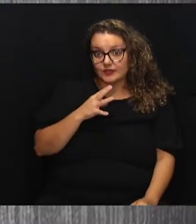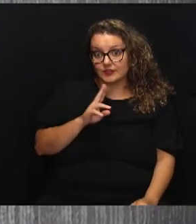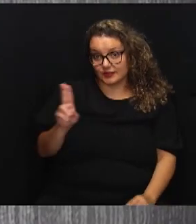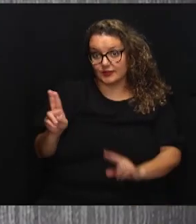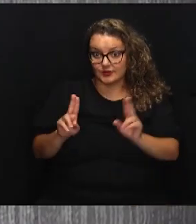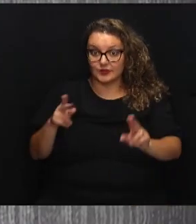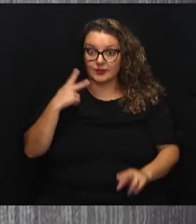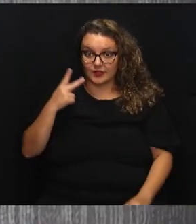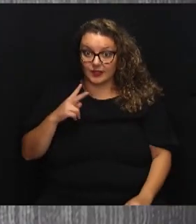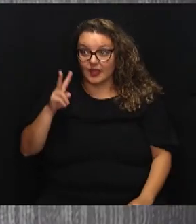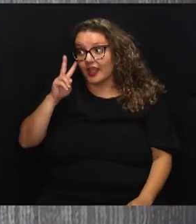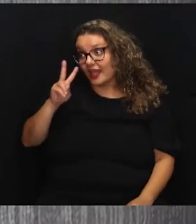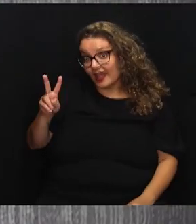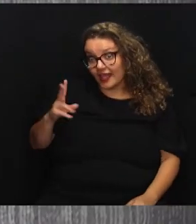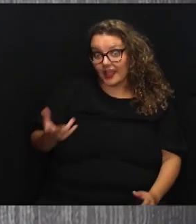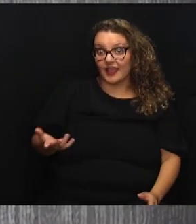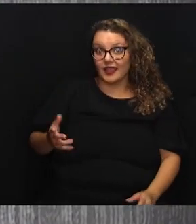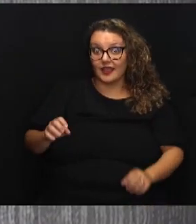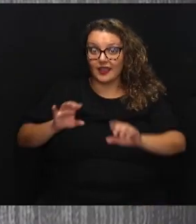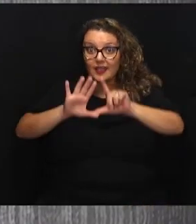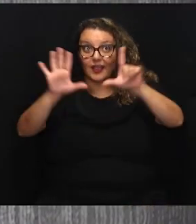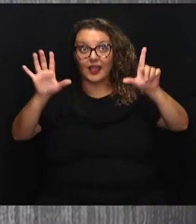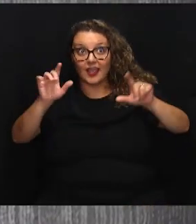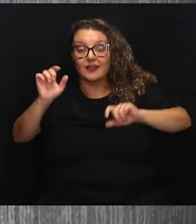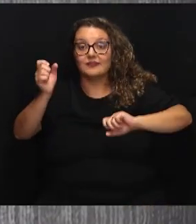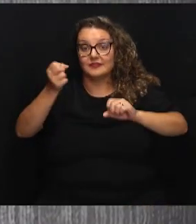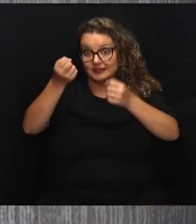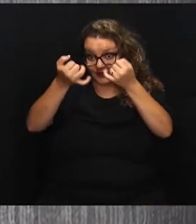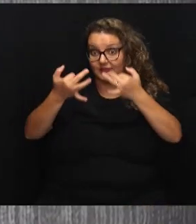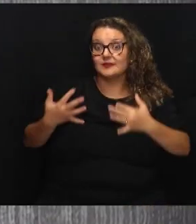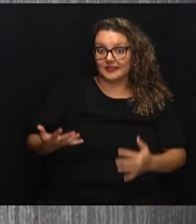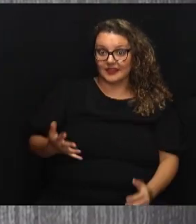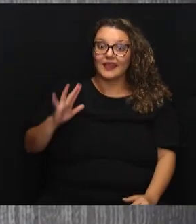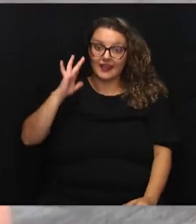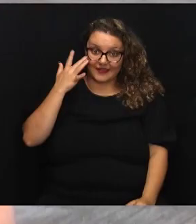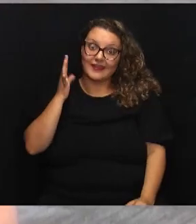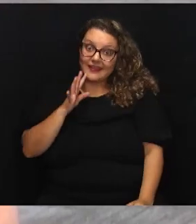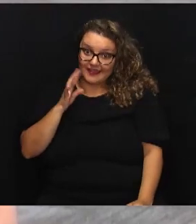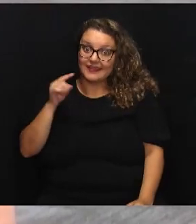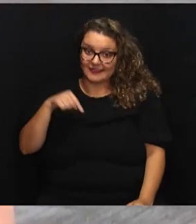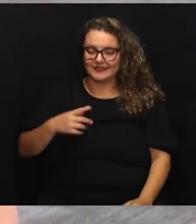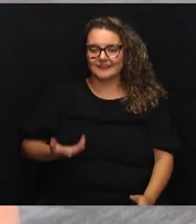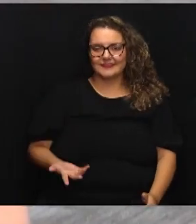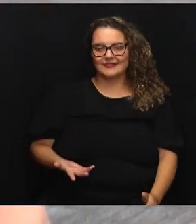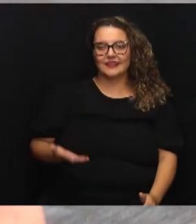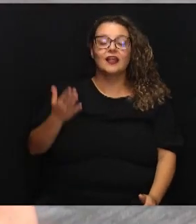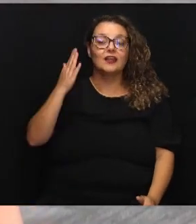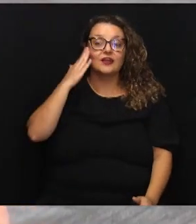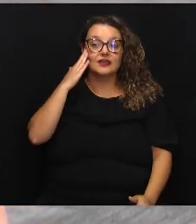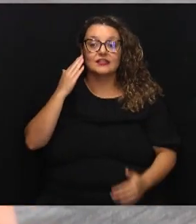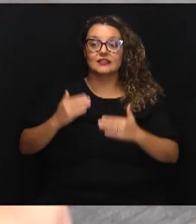eu gostei de ver aquele vídeo que explicou bastante. Eu achei muito legal aqui. Eu entendo que